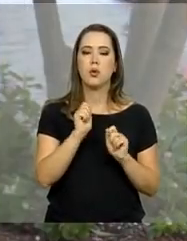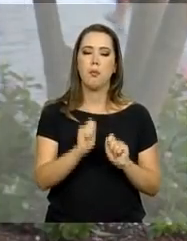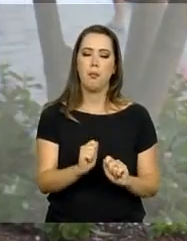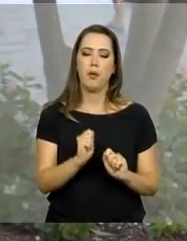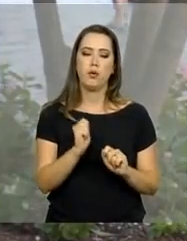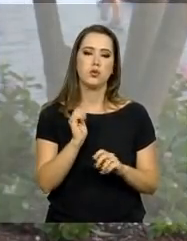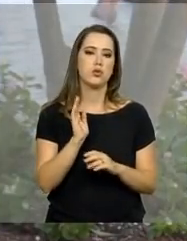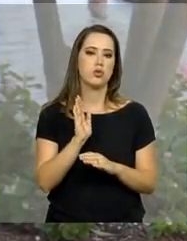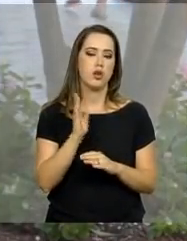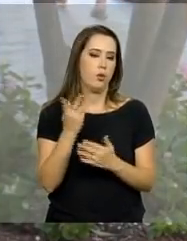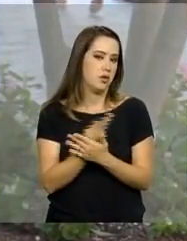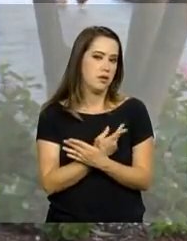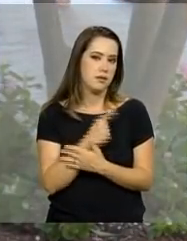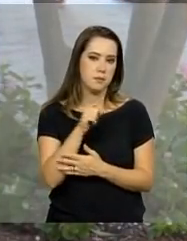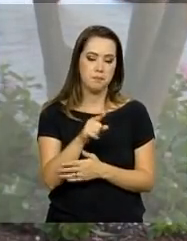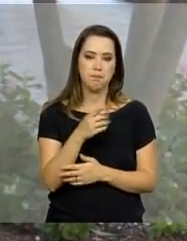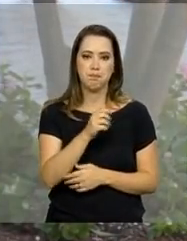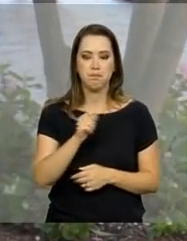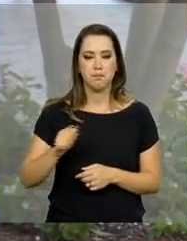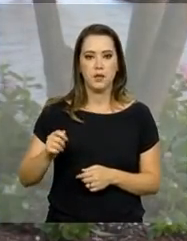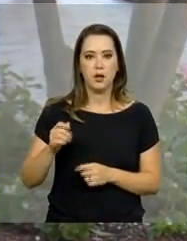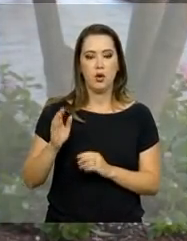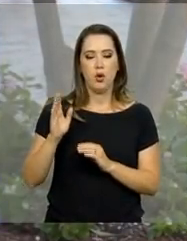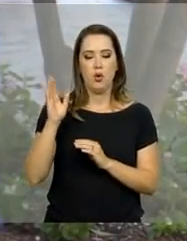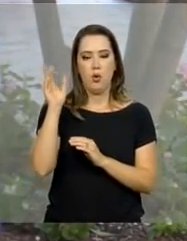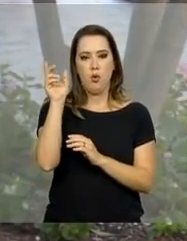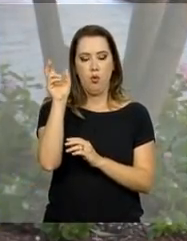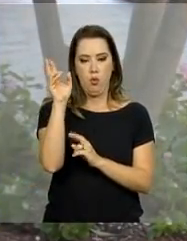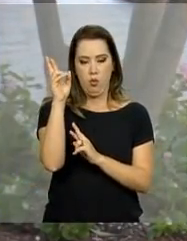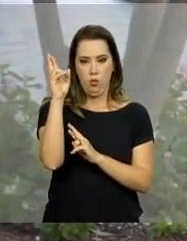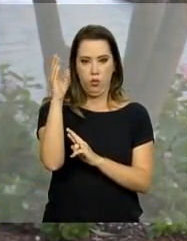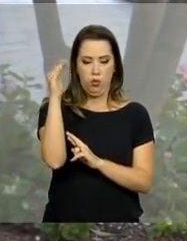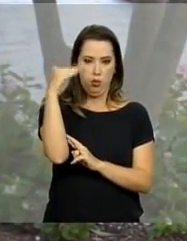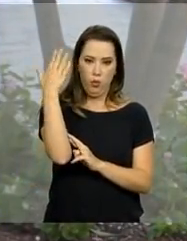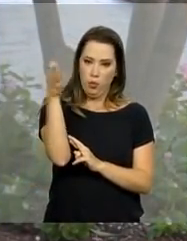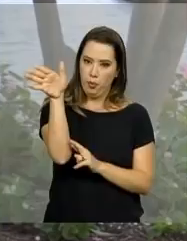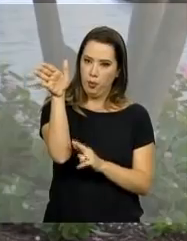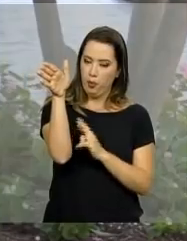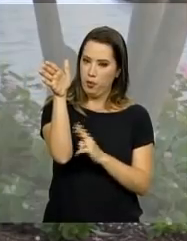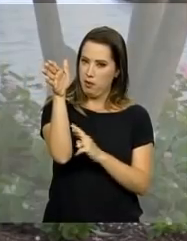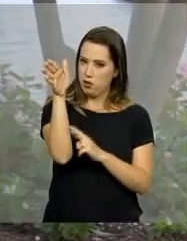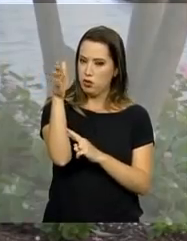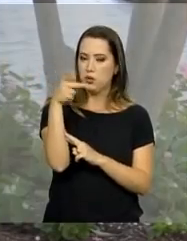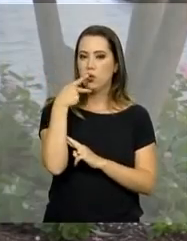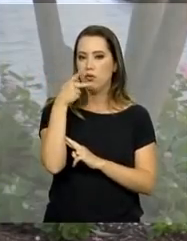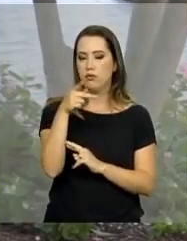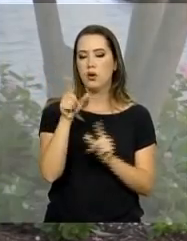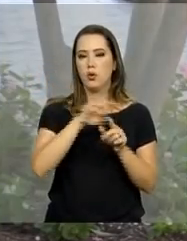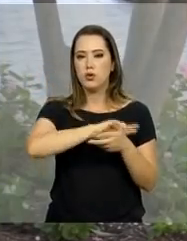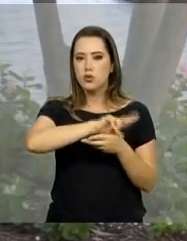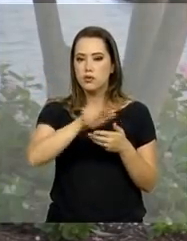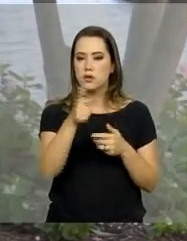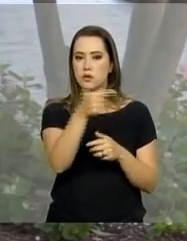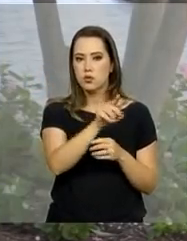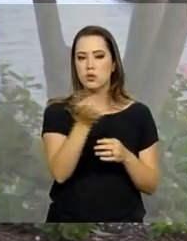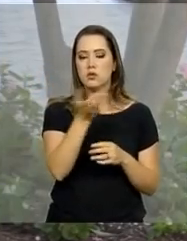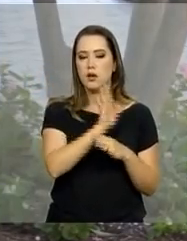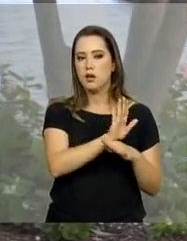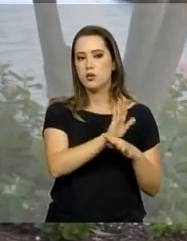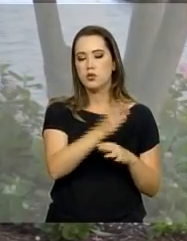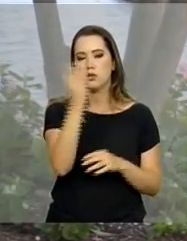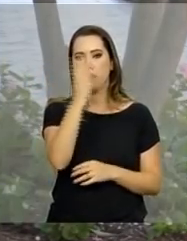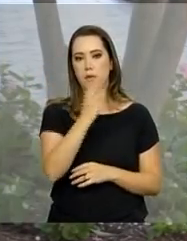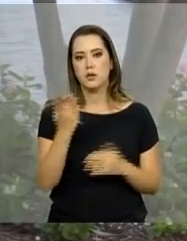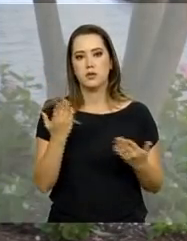feita. Segundo o embaixador Sérgio Amaral, a instituição não é a única nos Estados Unidos que quer cooperar com o Brasil. Hoje,